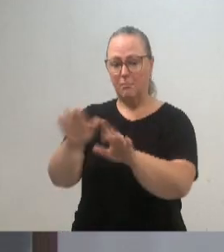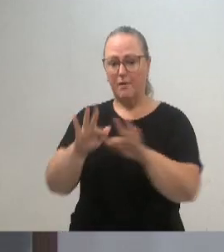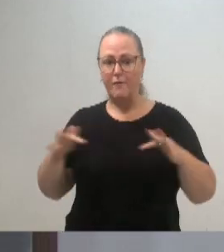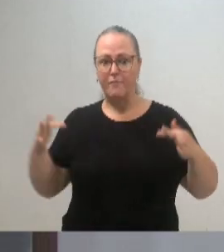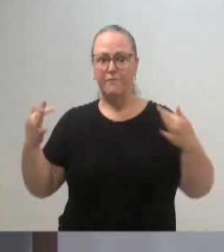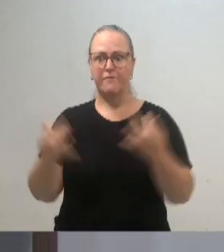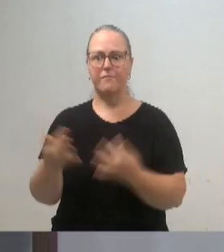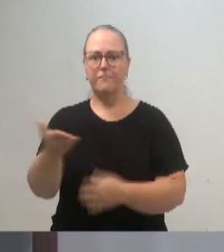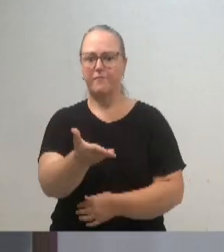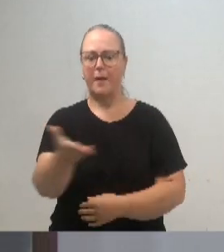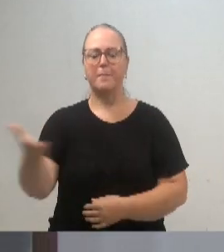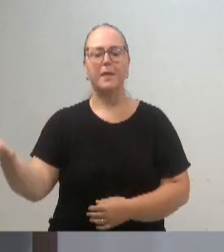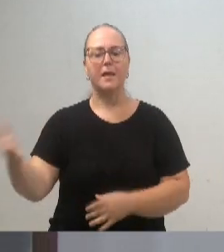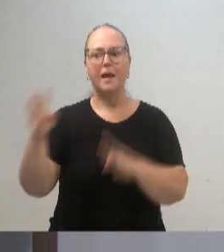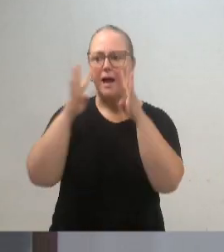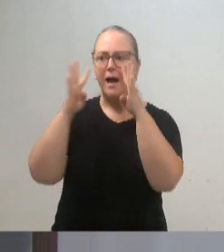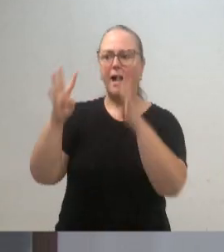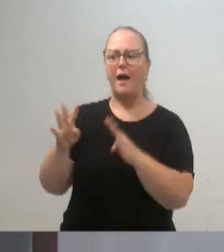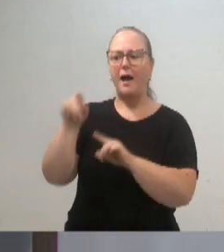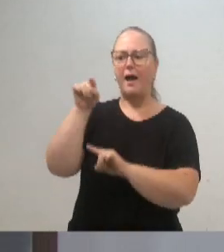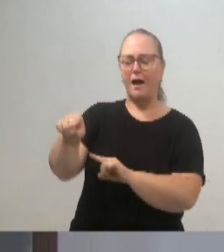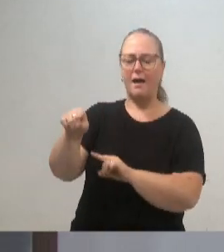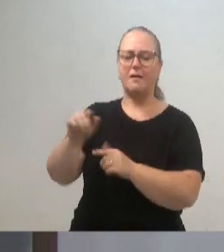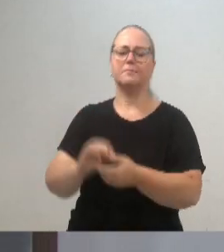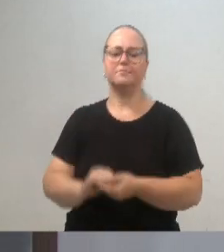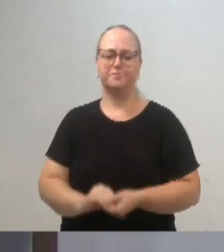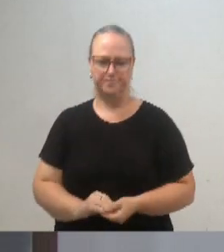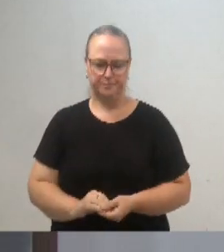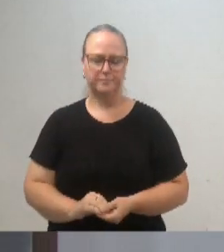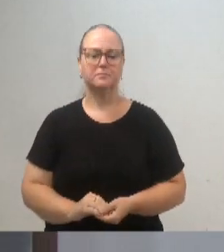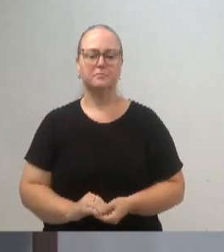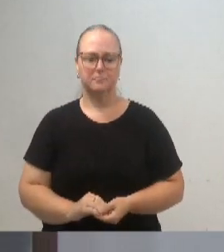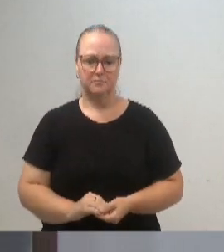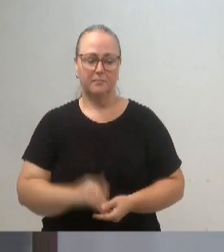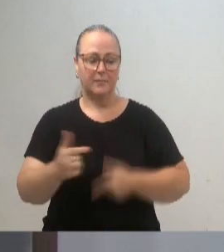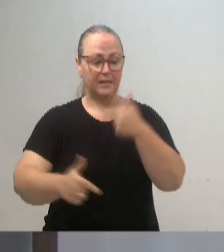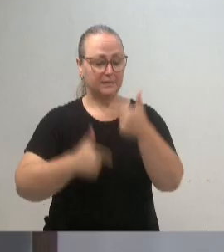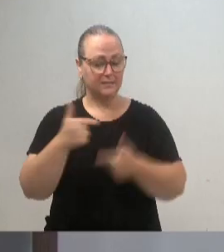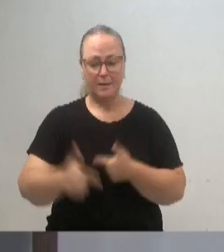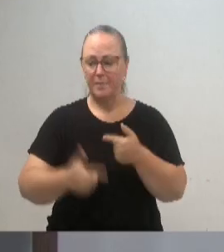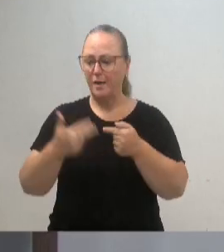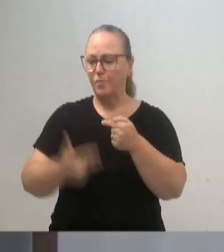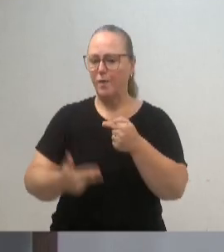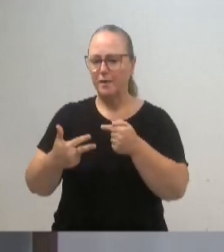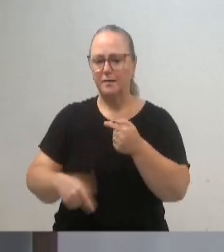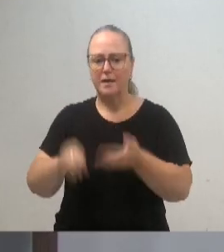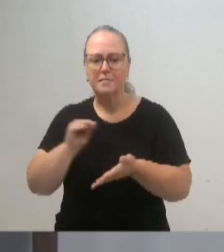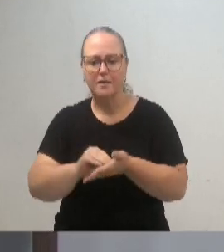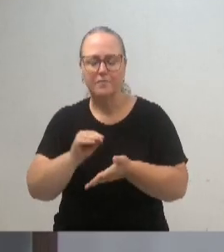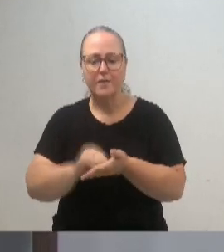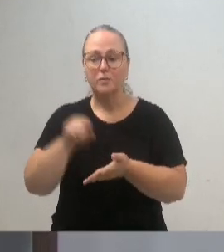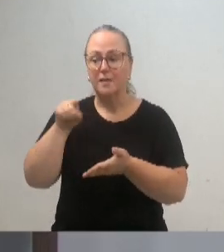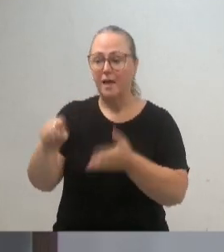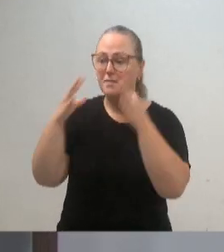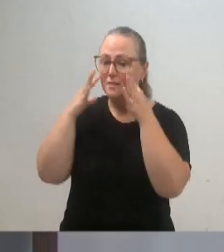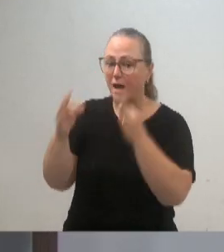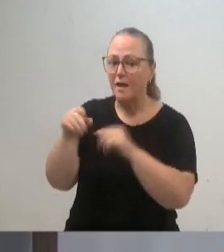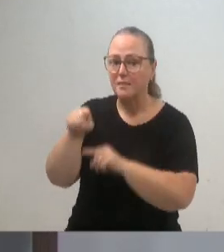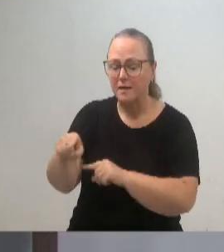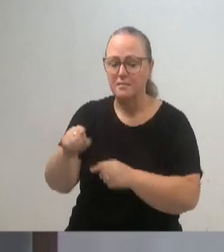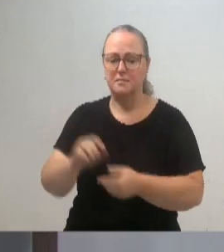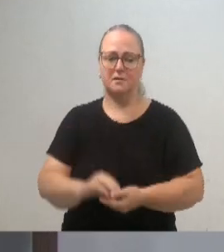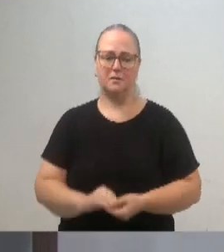quem recebe o serviço de qualidade, ou que deveria ser de qualidade, que precisa ser ouvido. Nós não estamos aqui